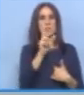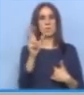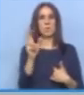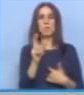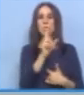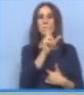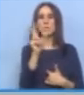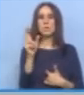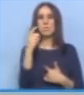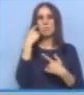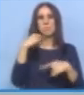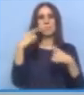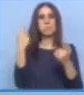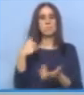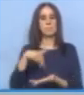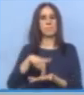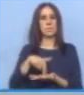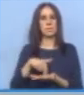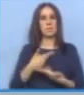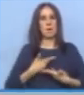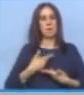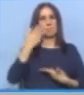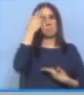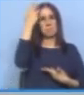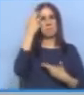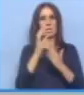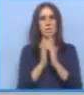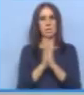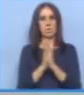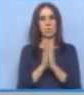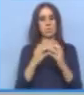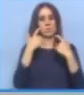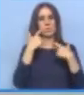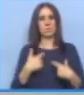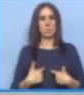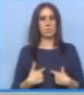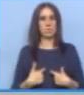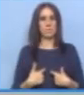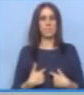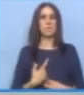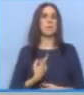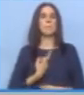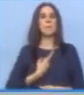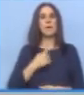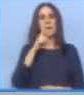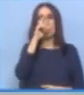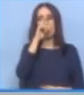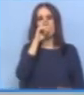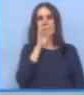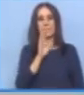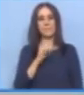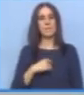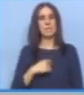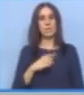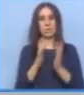missão a anunciar a presença reinante de Deus entre os humanos. Temos que reparar que Jesus,